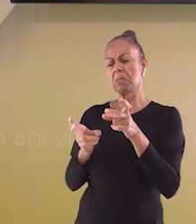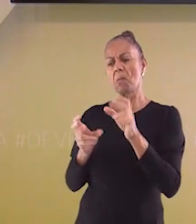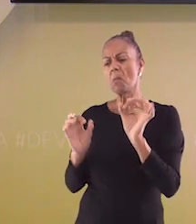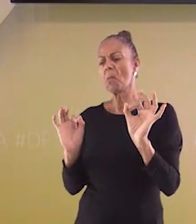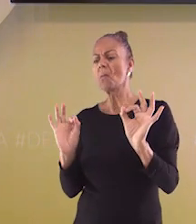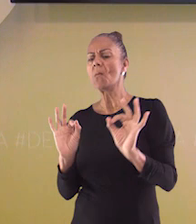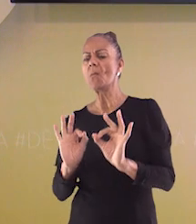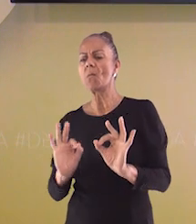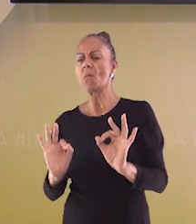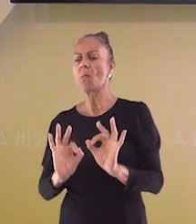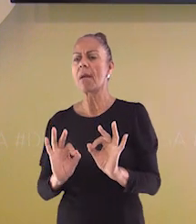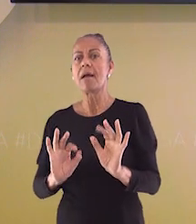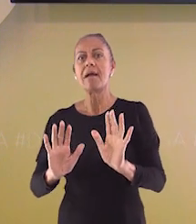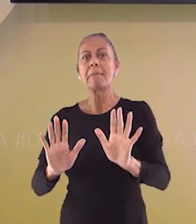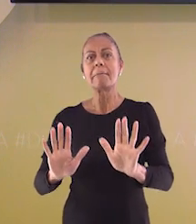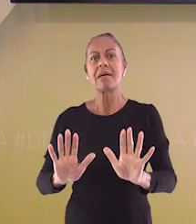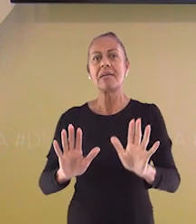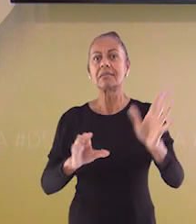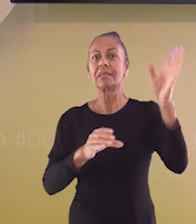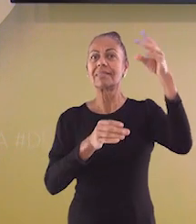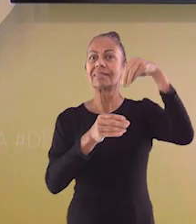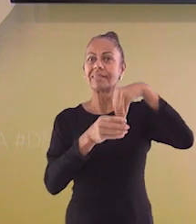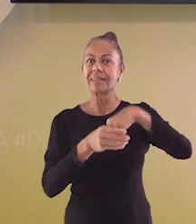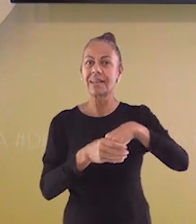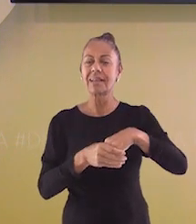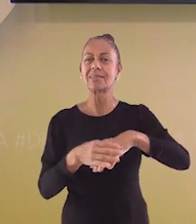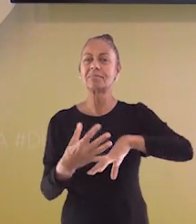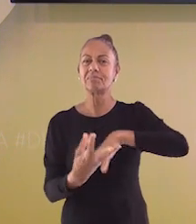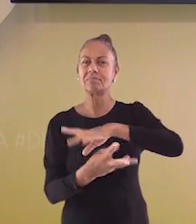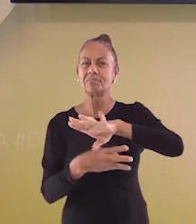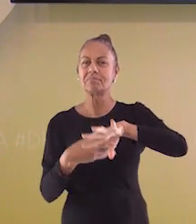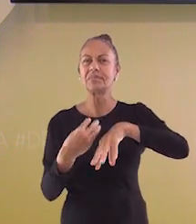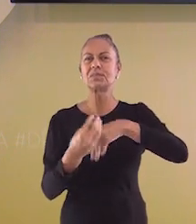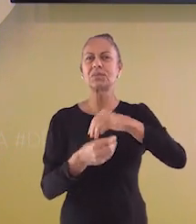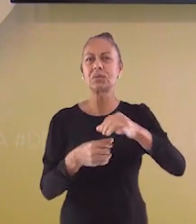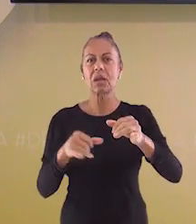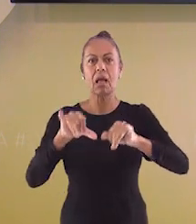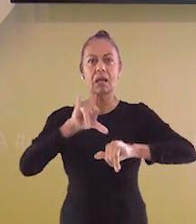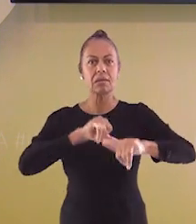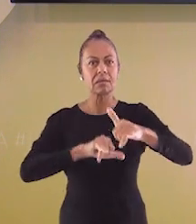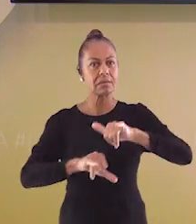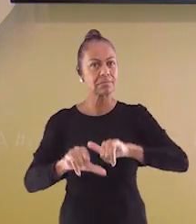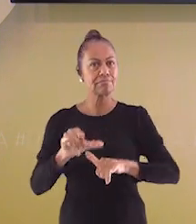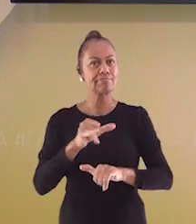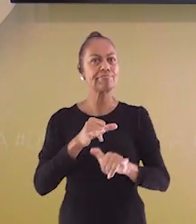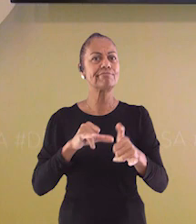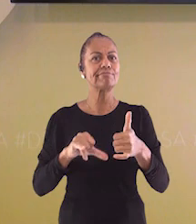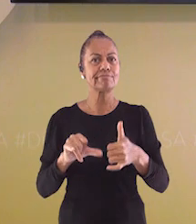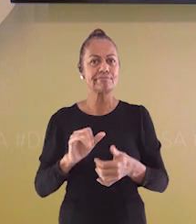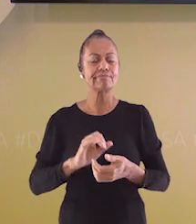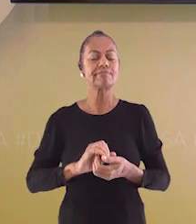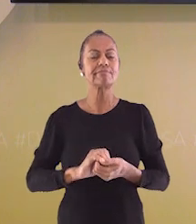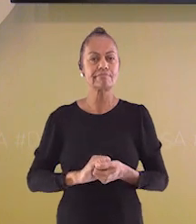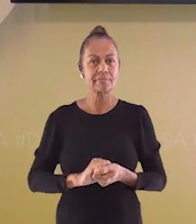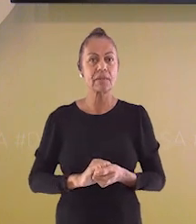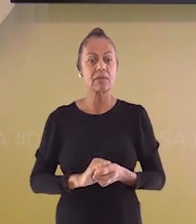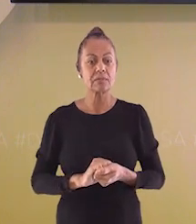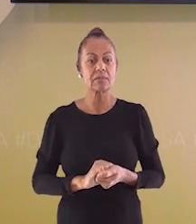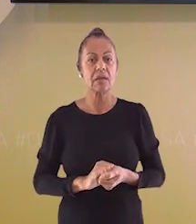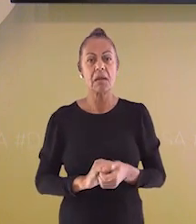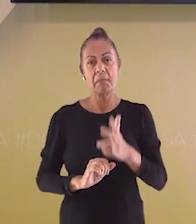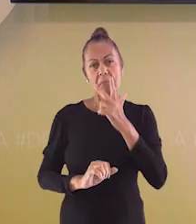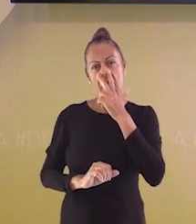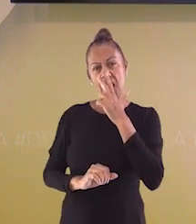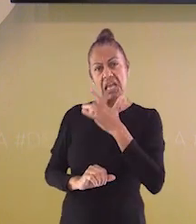olho nu que aquilo ali está diferente, certo? Então, você acaba consumindo, acaba se deixando tocar por aquela água, apesar de ela